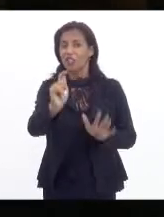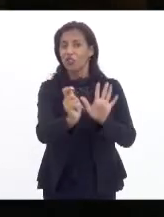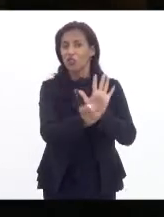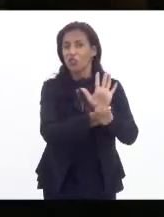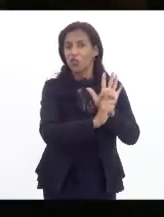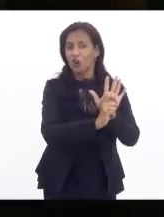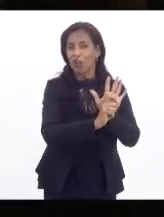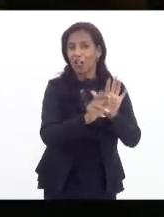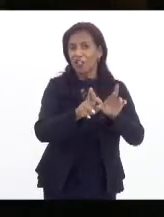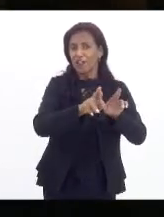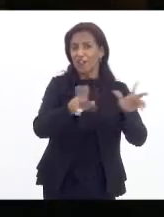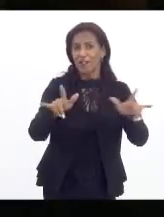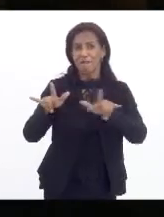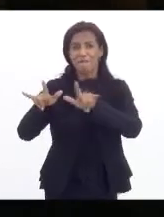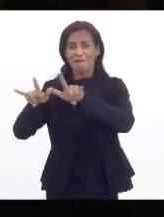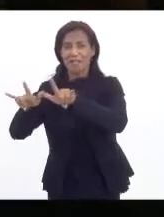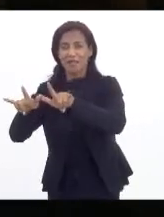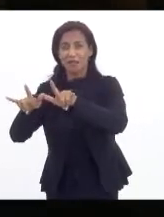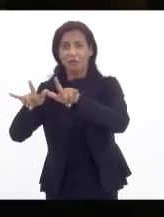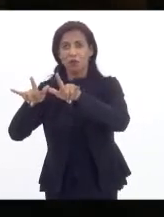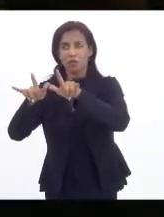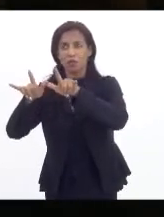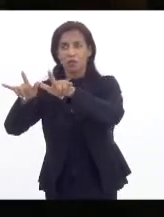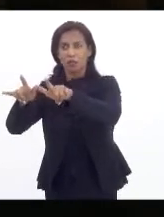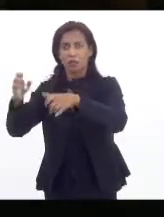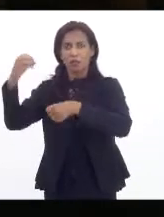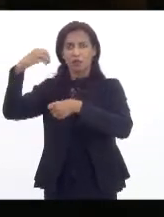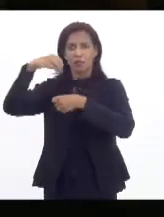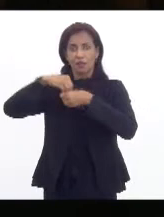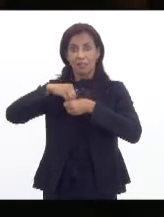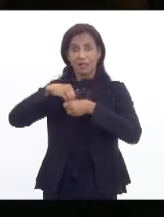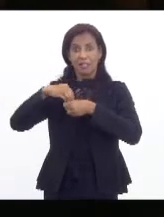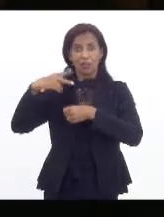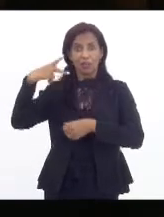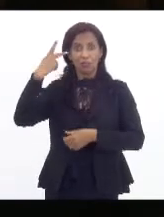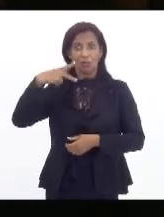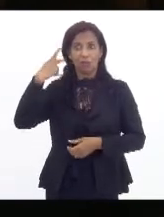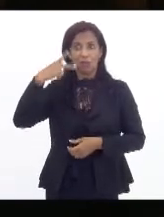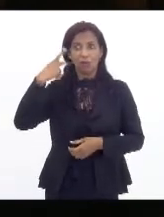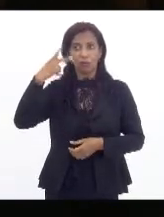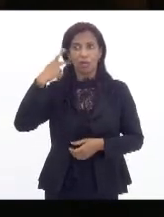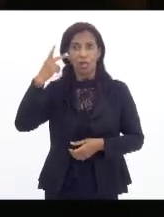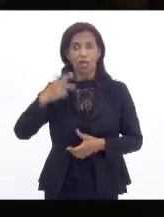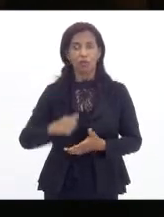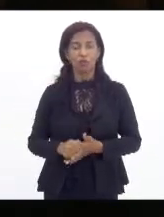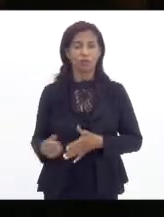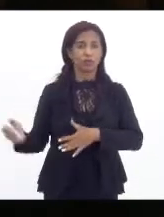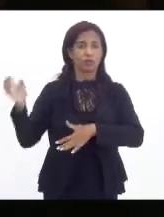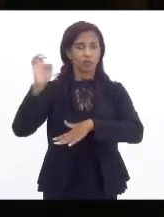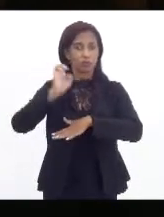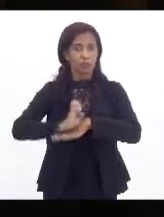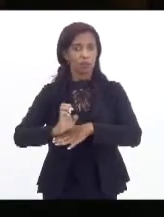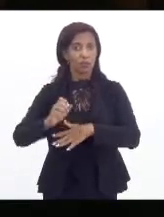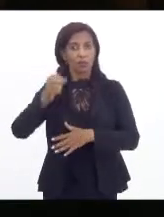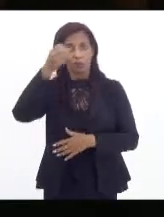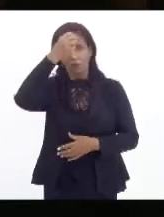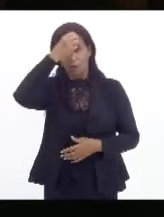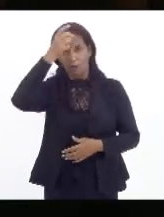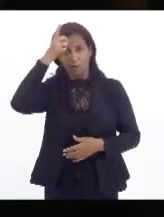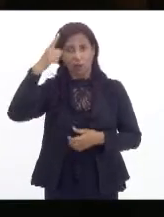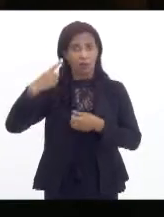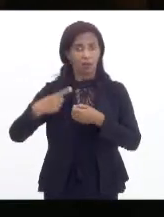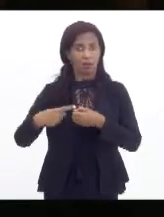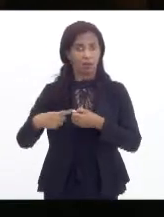à milícia. A milícia está dentro do parlamento. Está dentro do parlamento estadual, municipal e